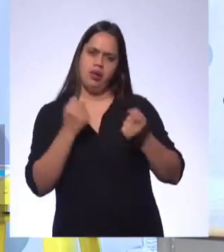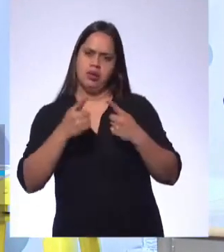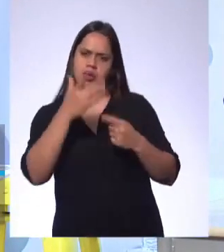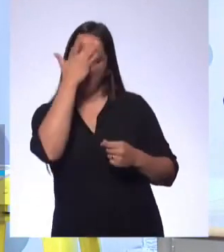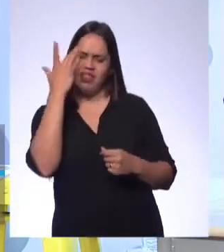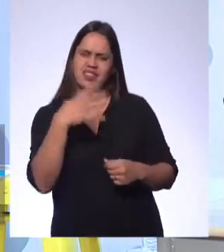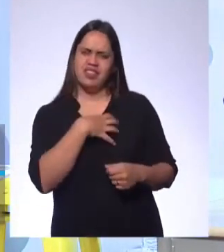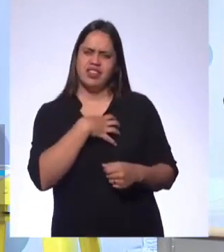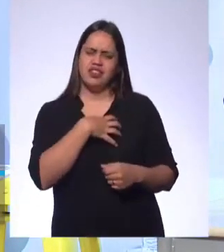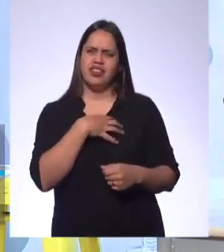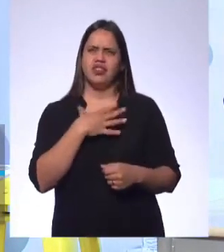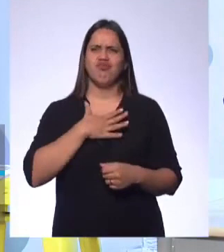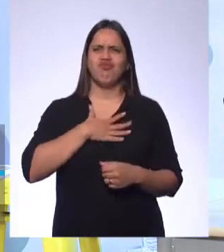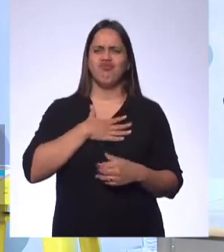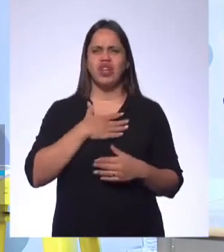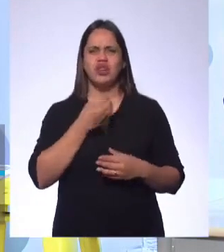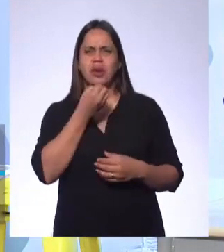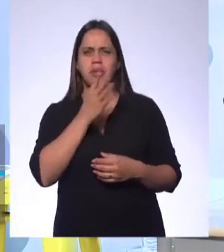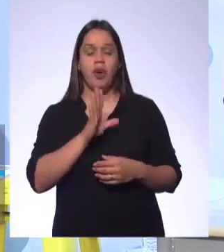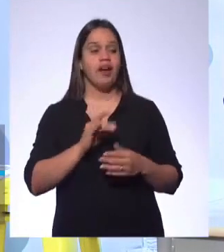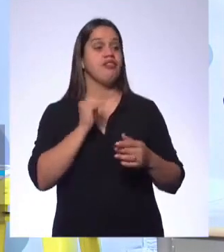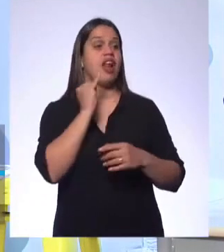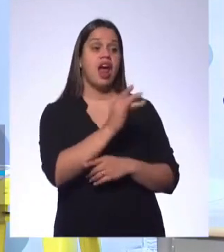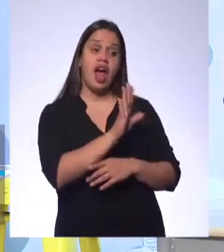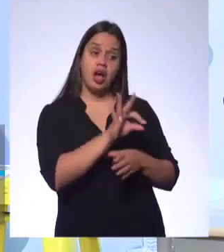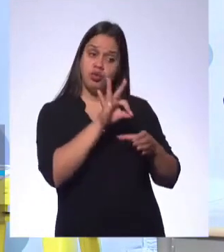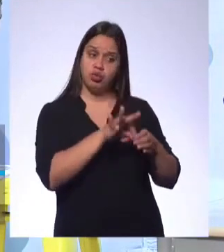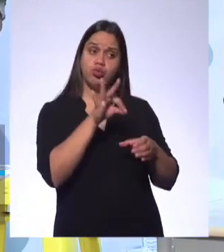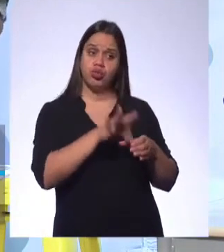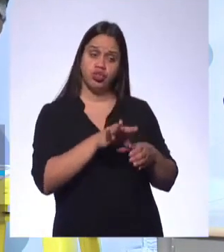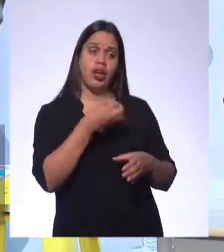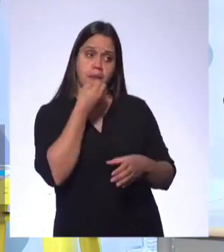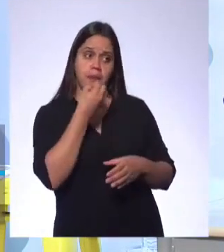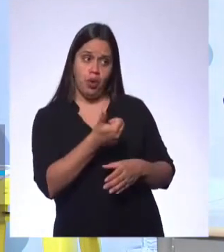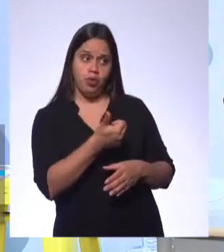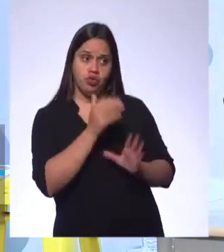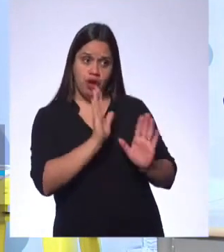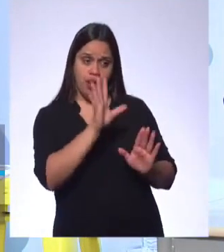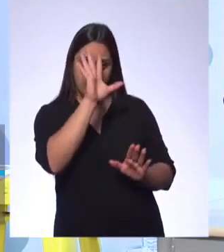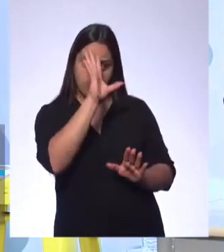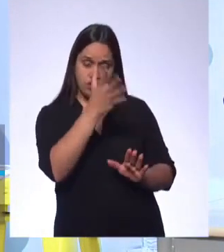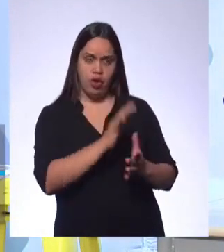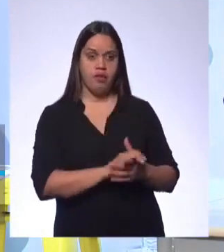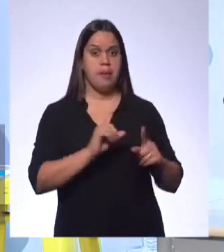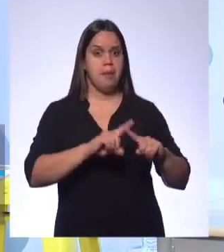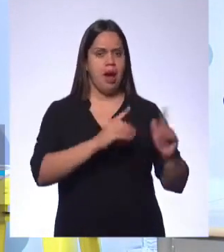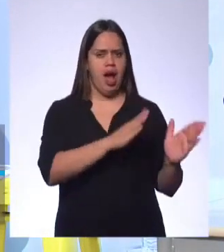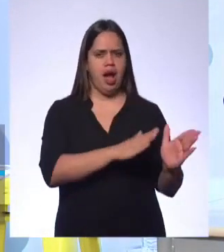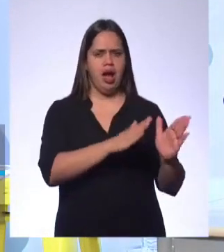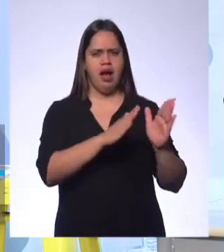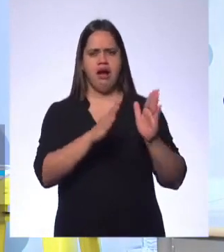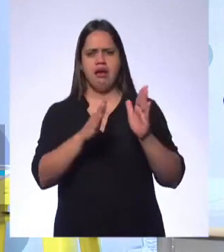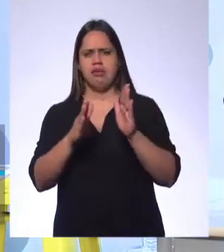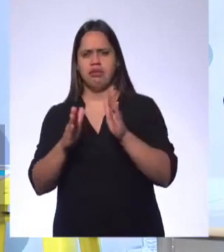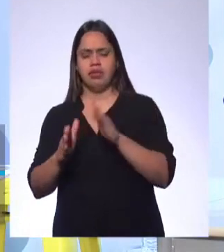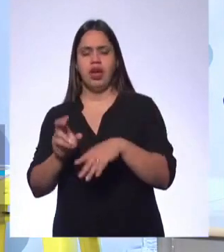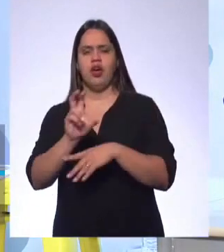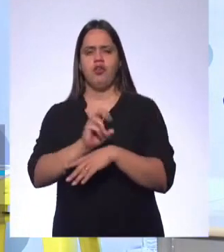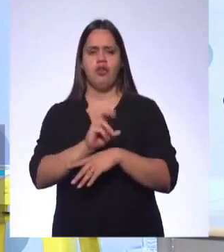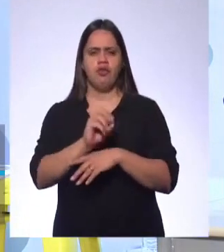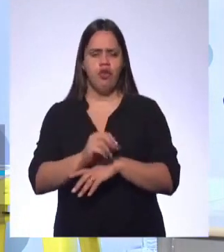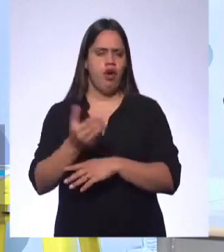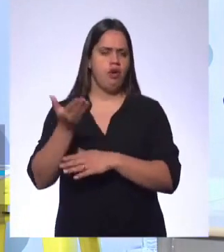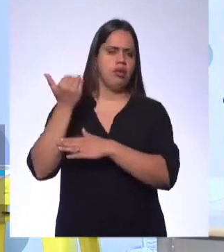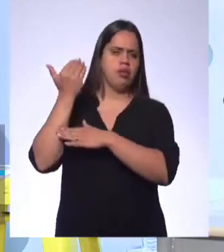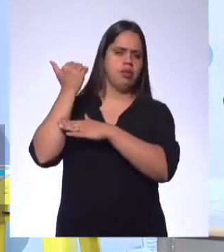algum mal-estar, o chazinho vai resolver, né? Entretanto, durante muito tempo, a nossa avó, os ancestrais,